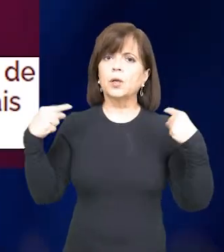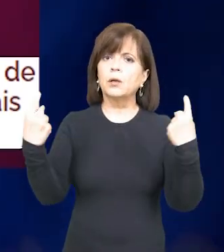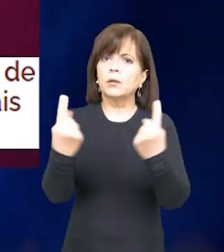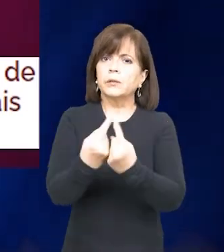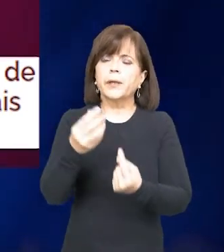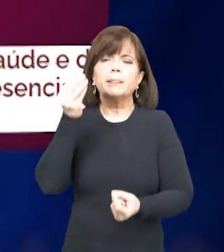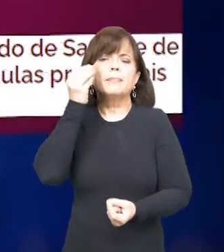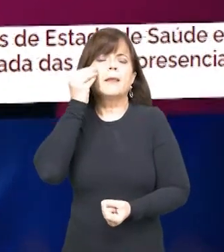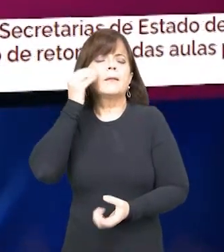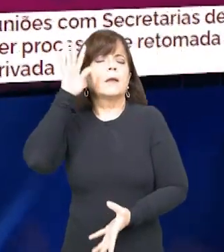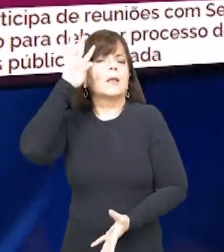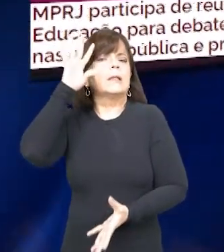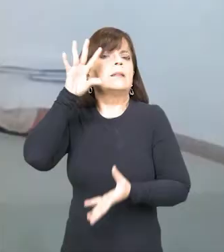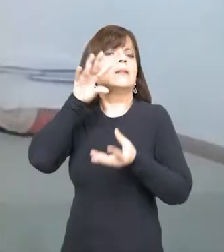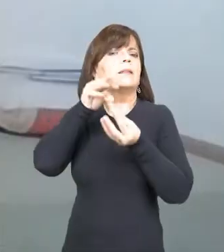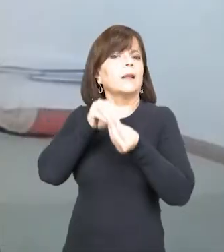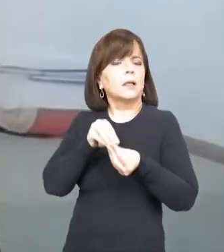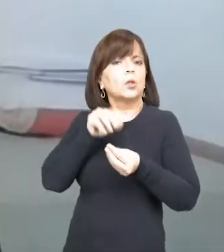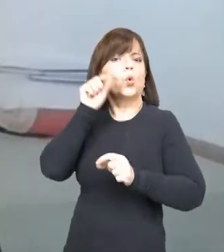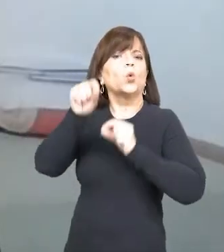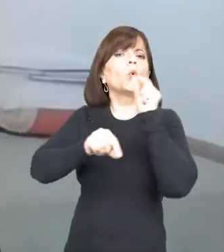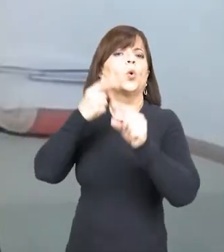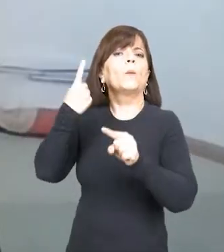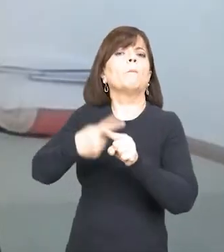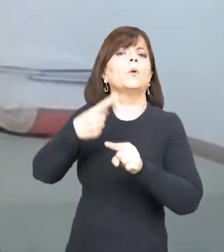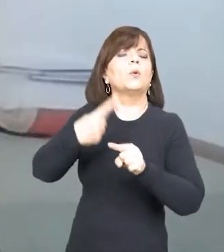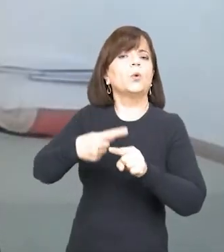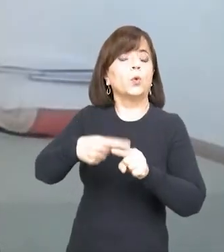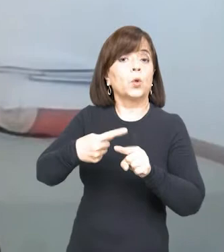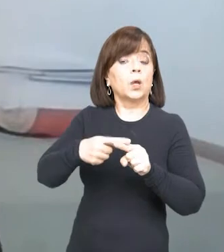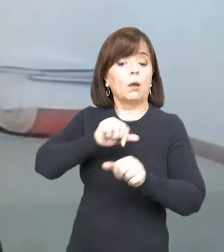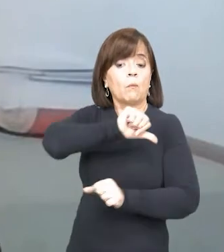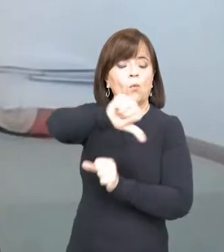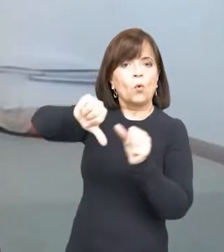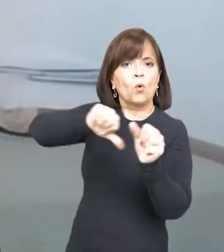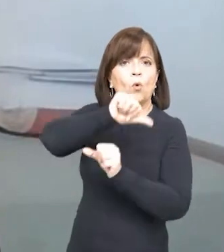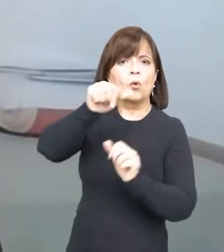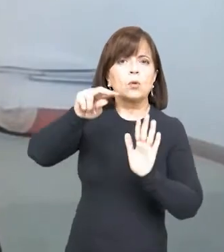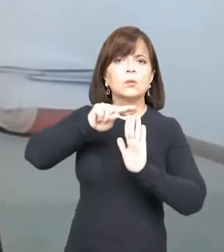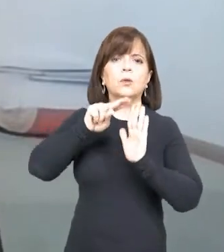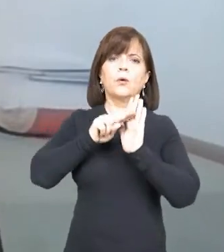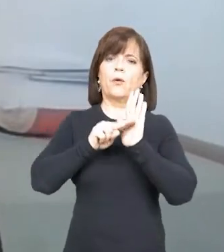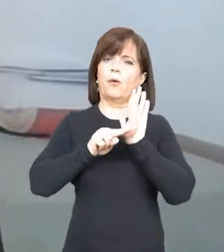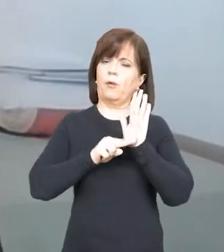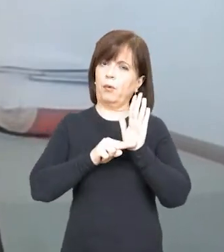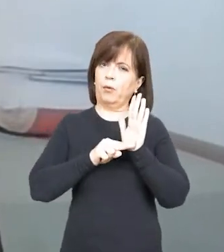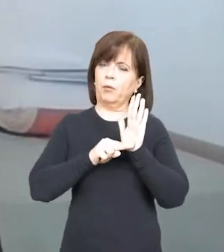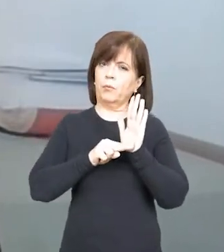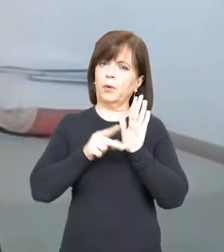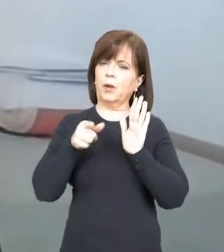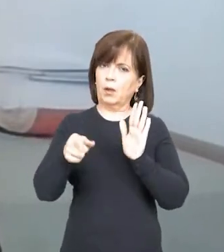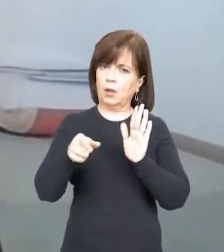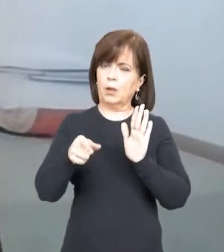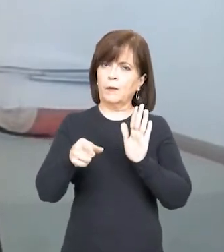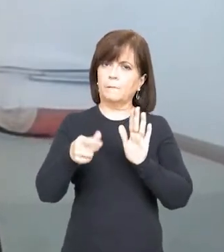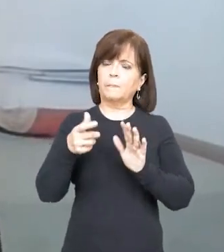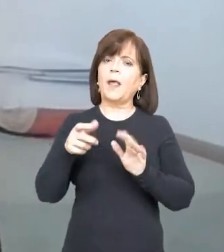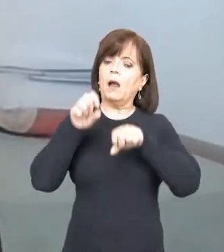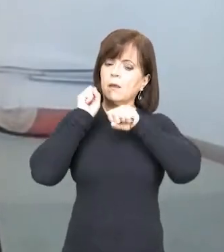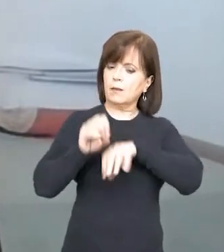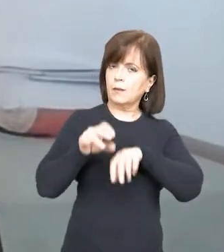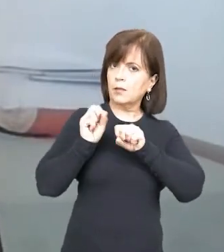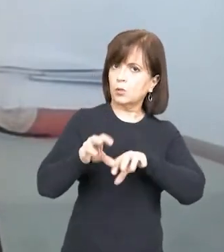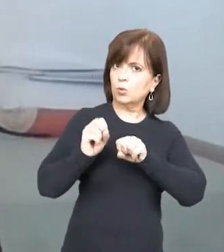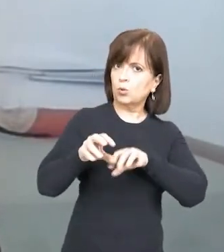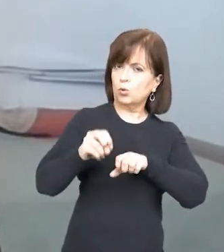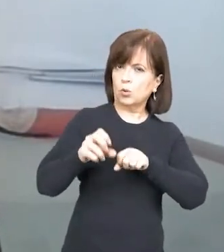e tentando compreender o que levou a essas mudanças normativas da disciplina da educação na